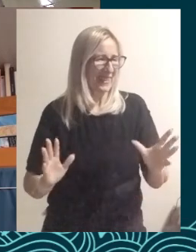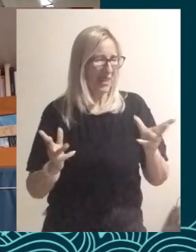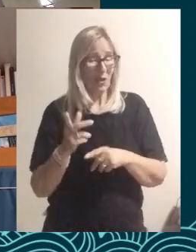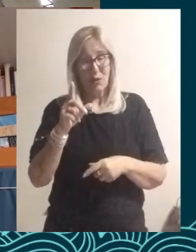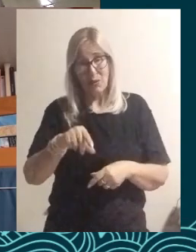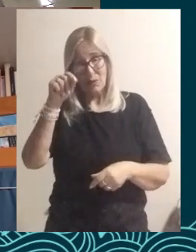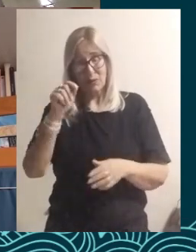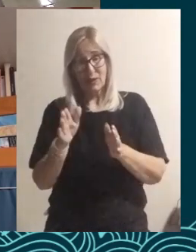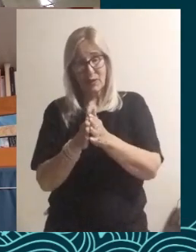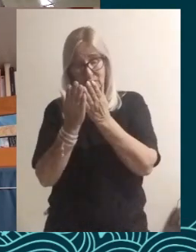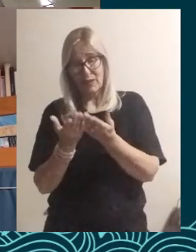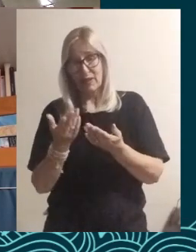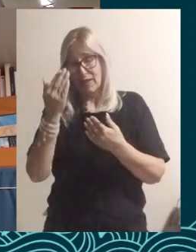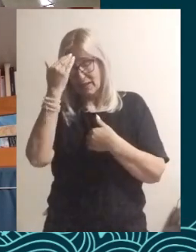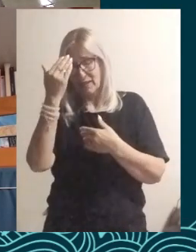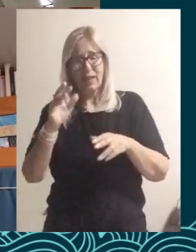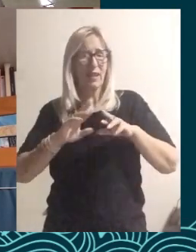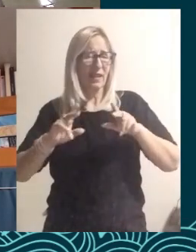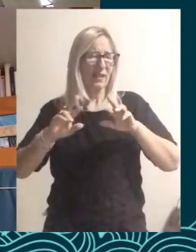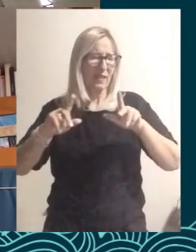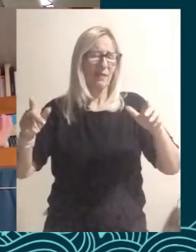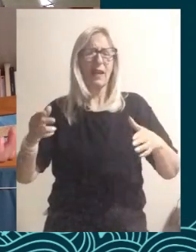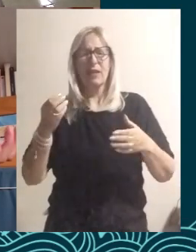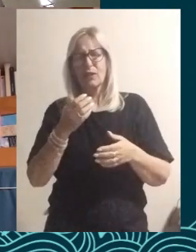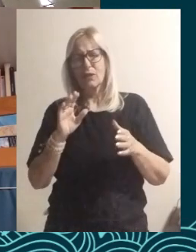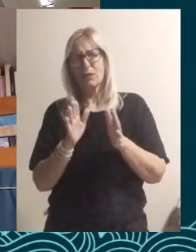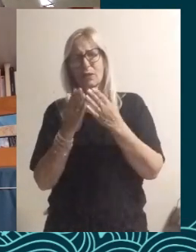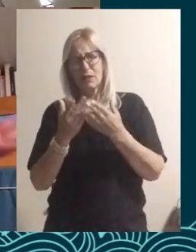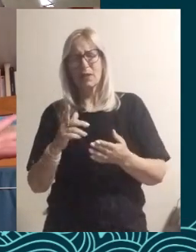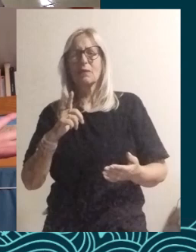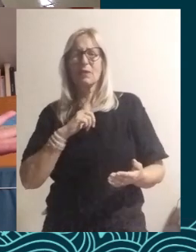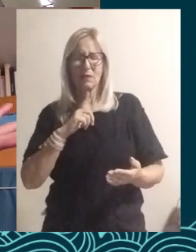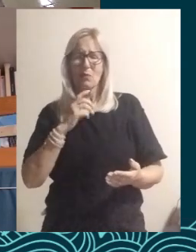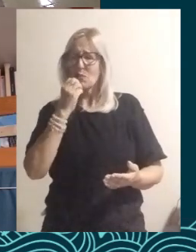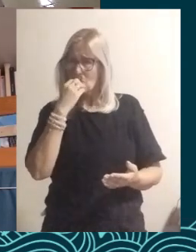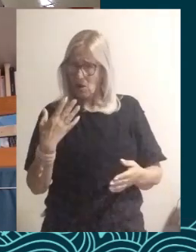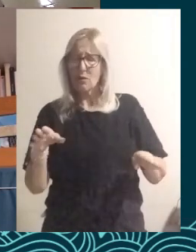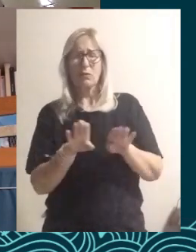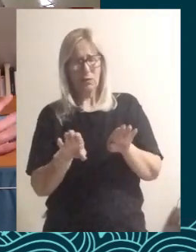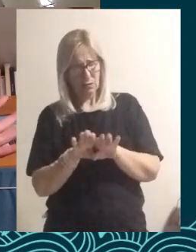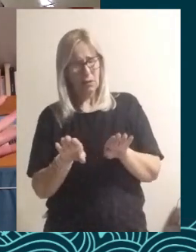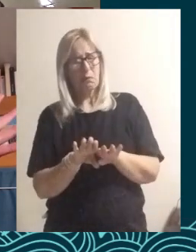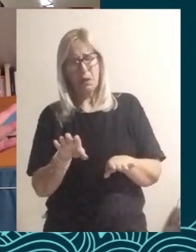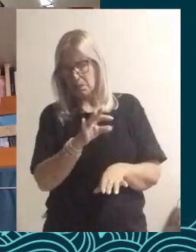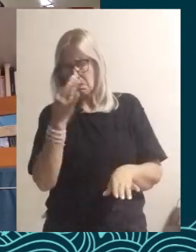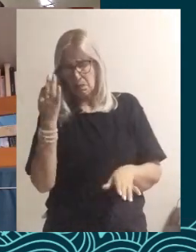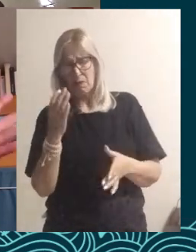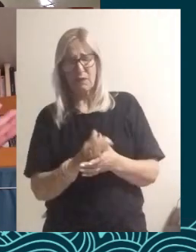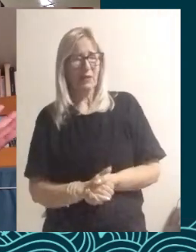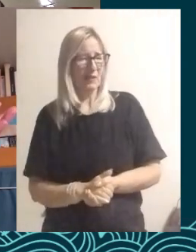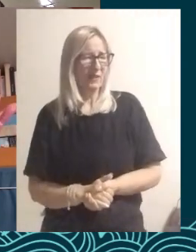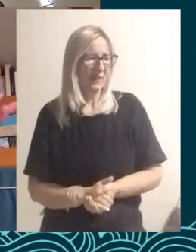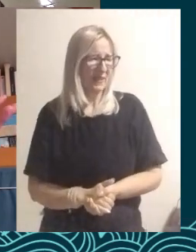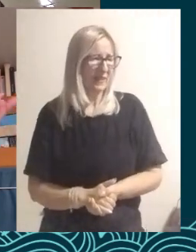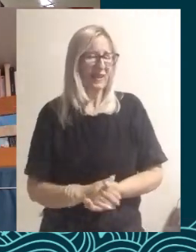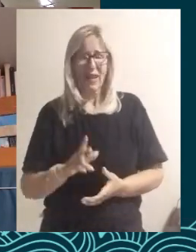Aí. Eu agradeço que escolheram o meu livro, mas também lembro que tem vários outros livros escritos por outras